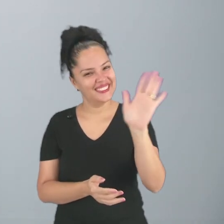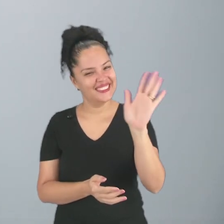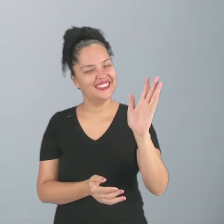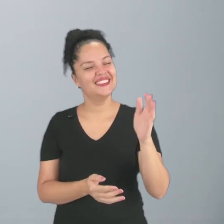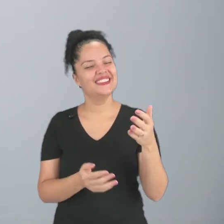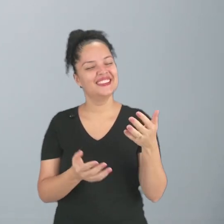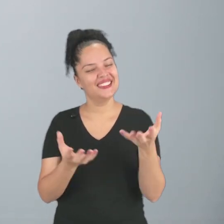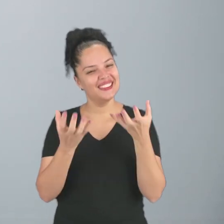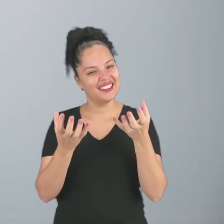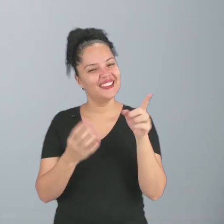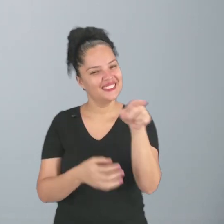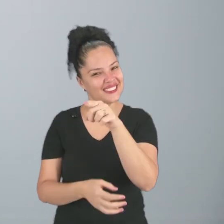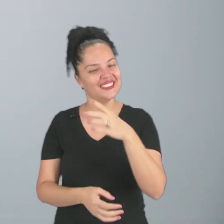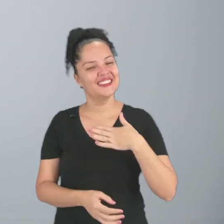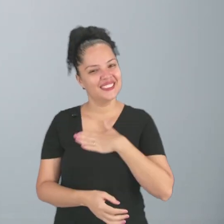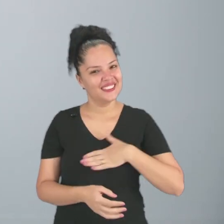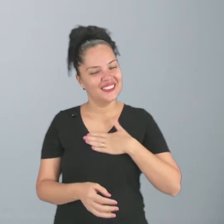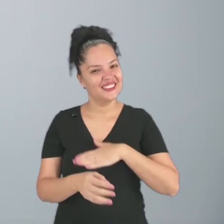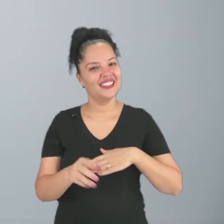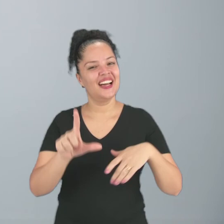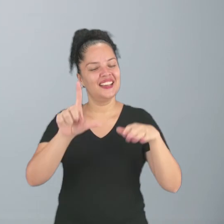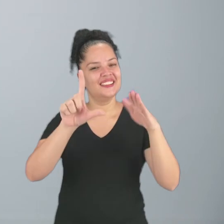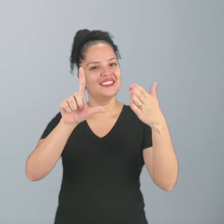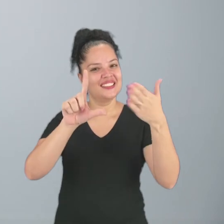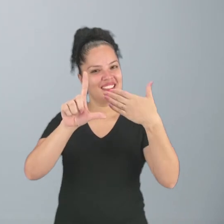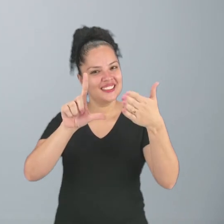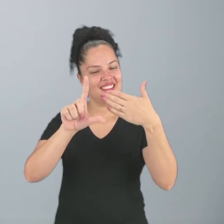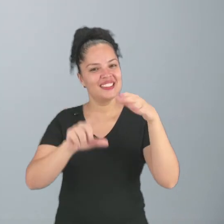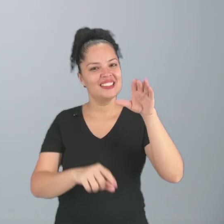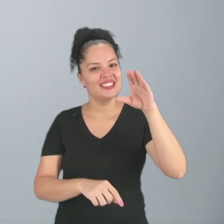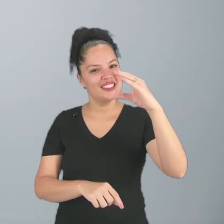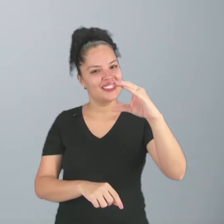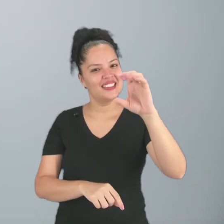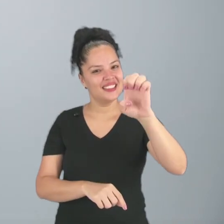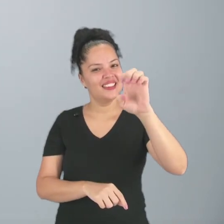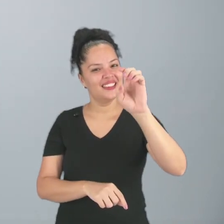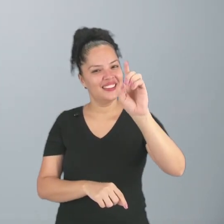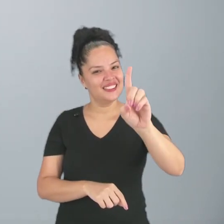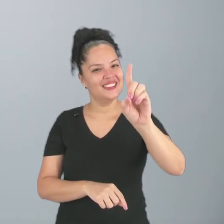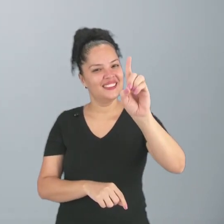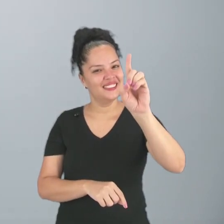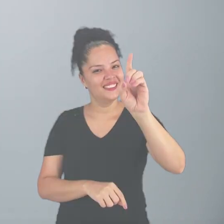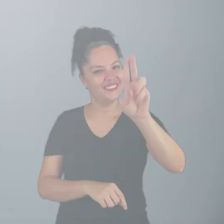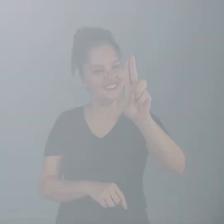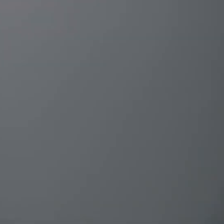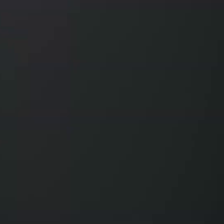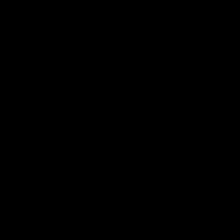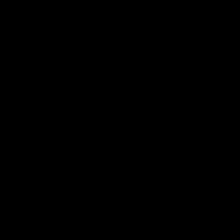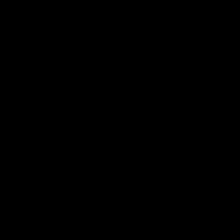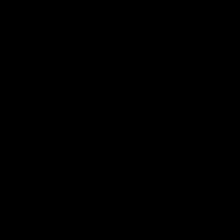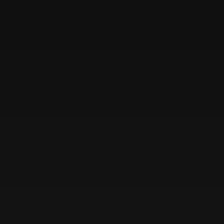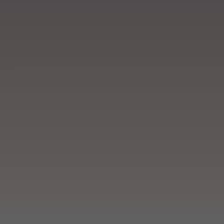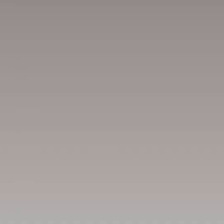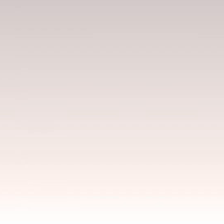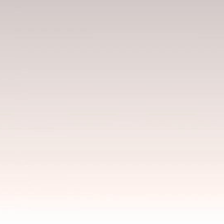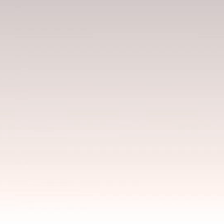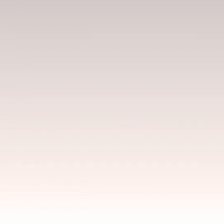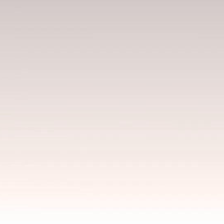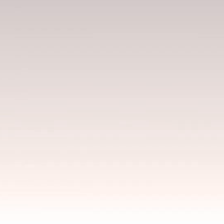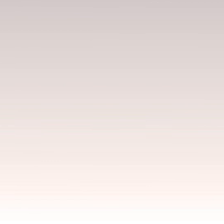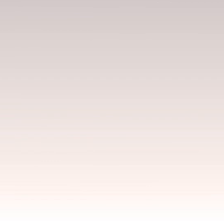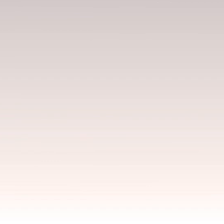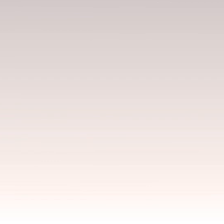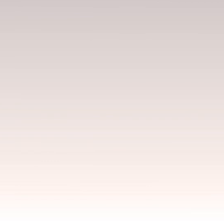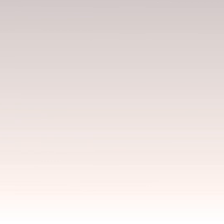gostado. Não esqueçam de acessar a plataforma para outras aulas e mais informações. See you next class!